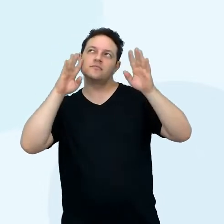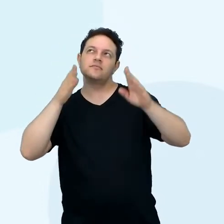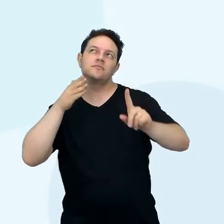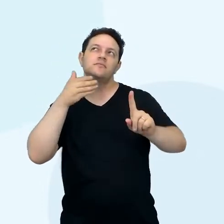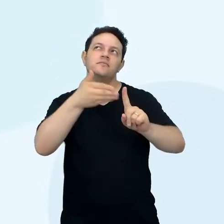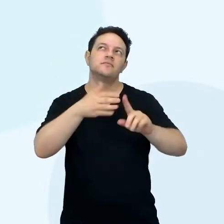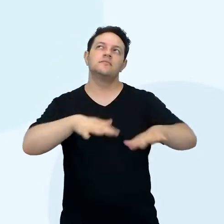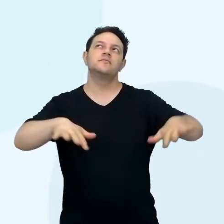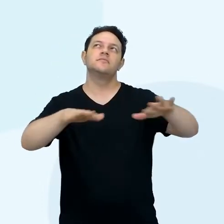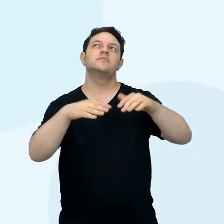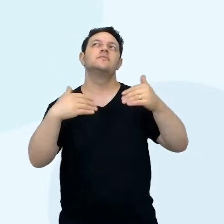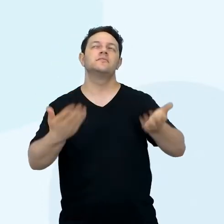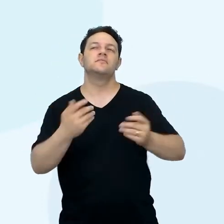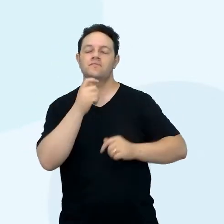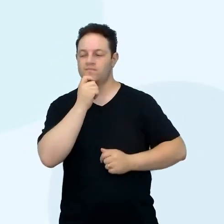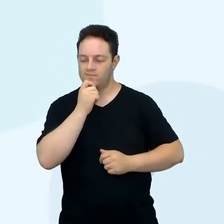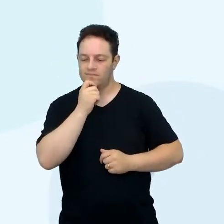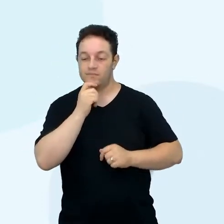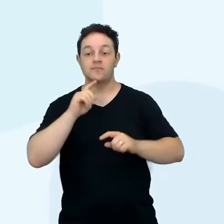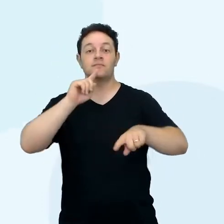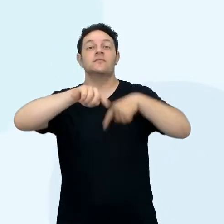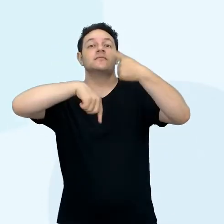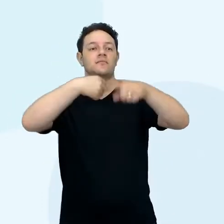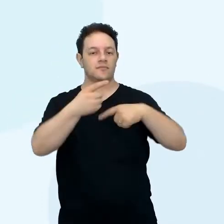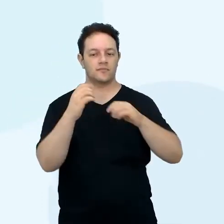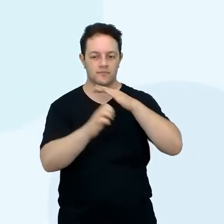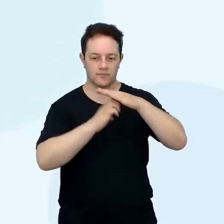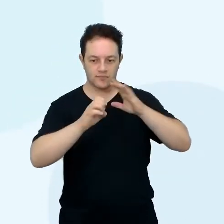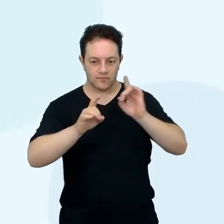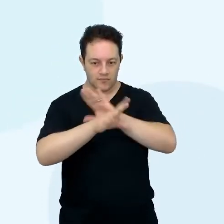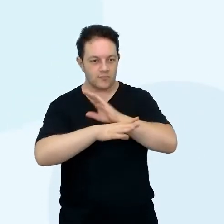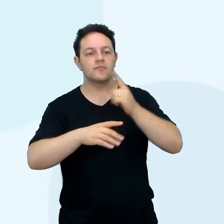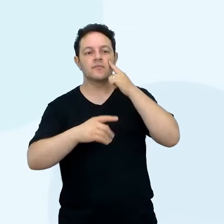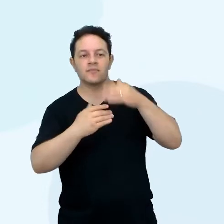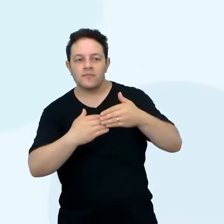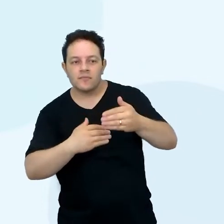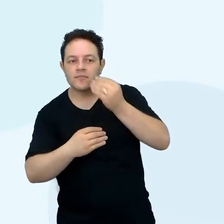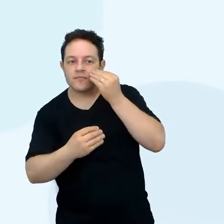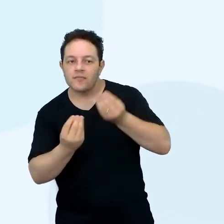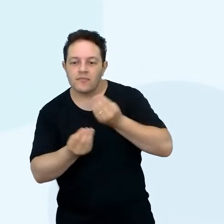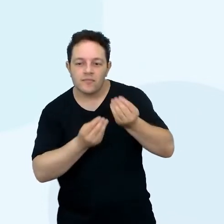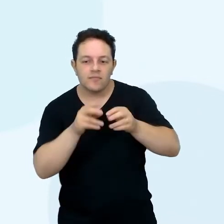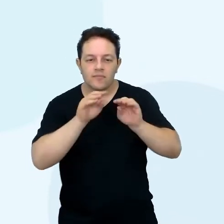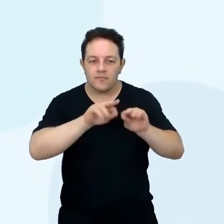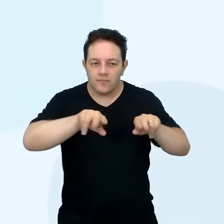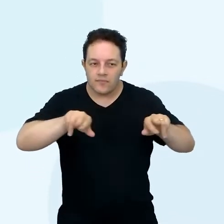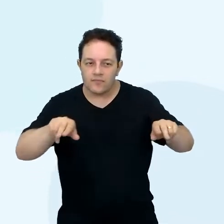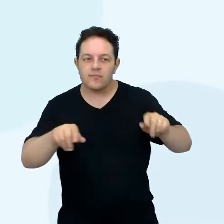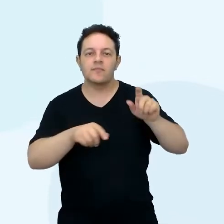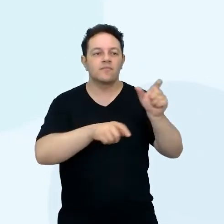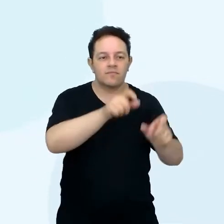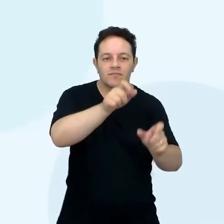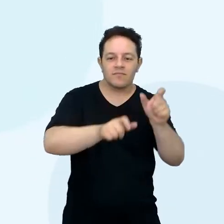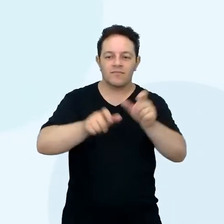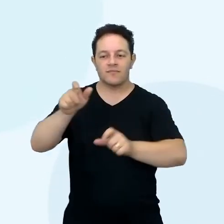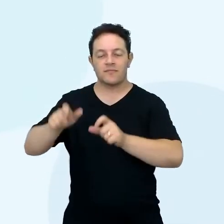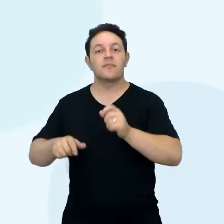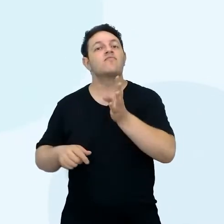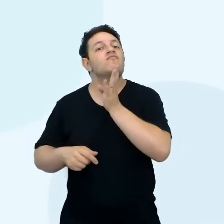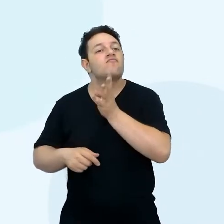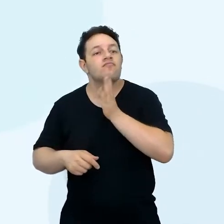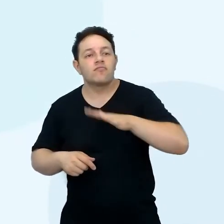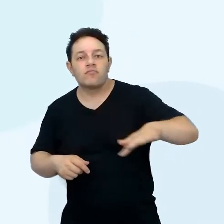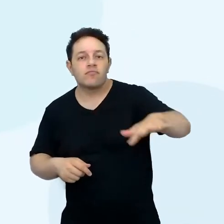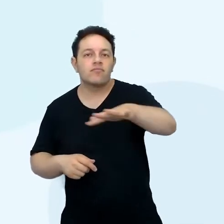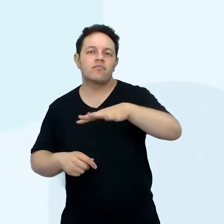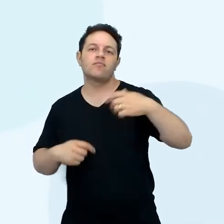Faça adaptações sempre com o usuário final como foco e testes de diversos públicos, tá certo? Conheça os